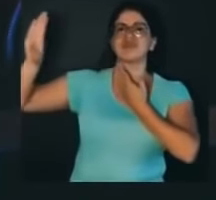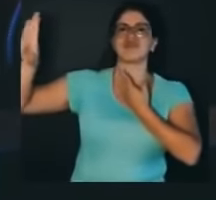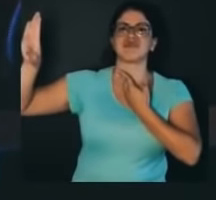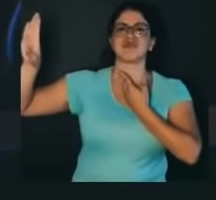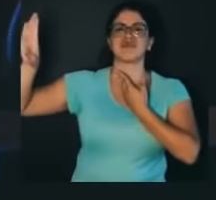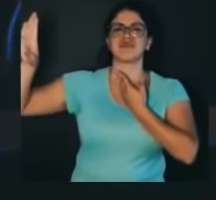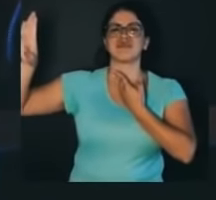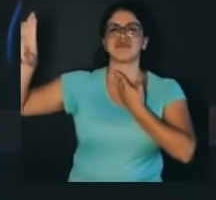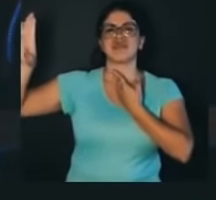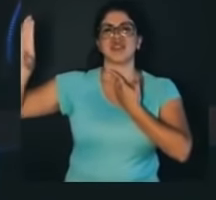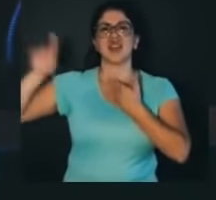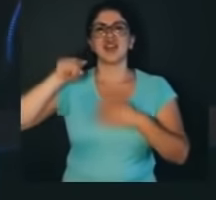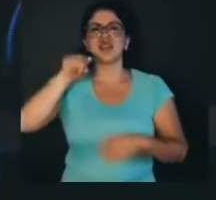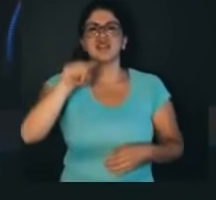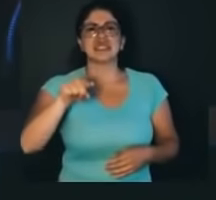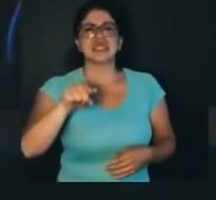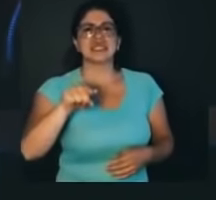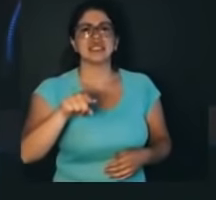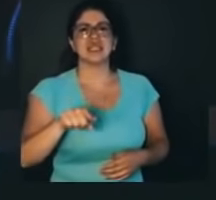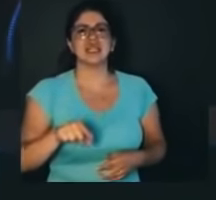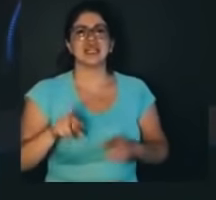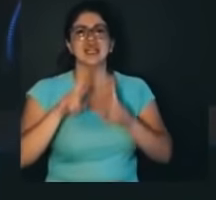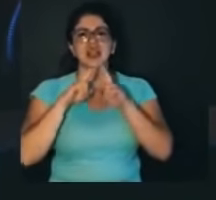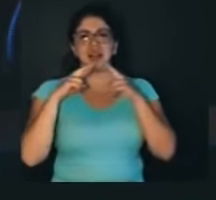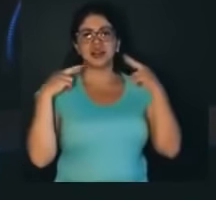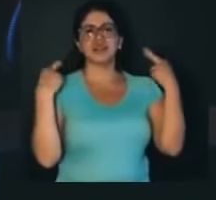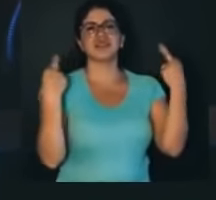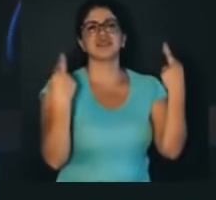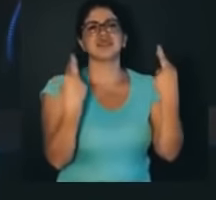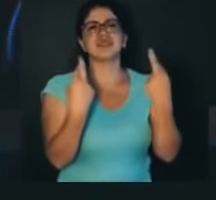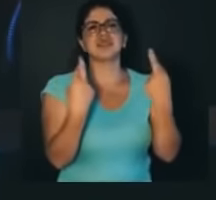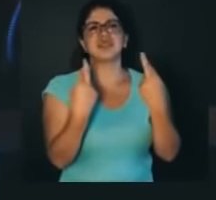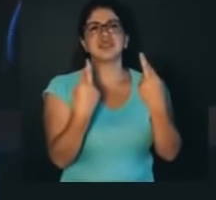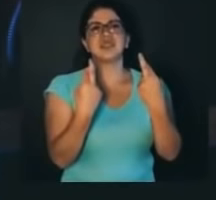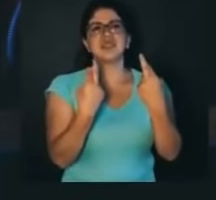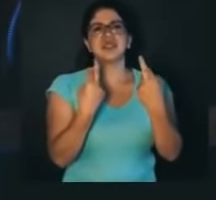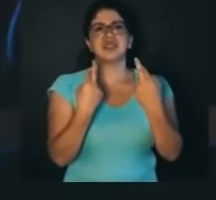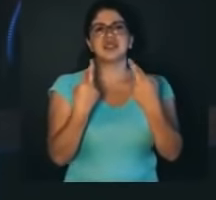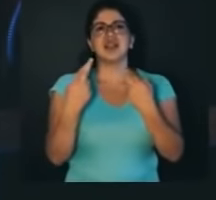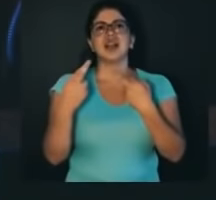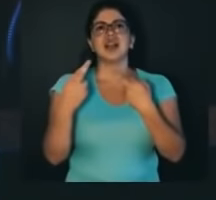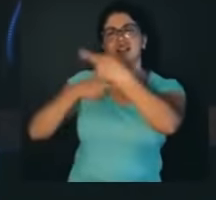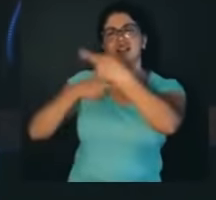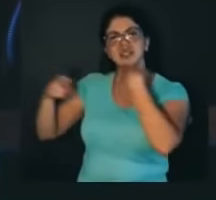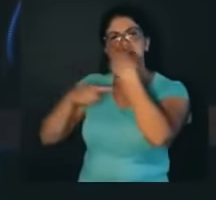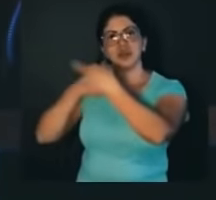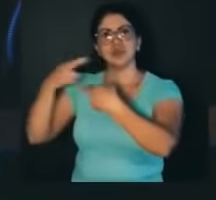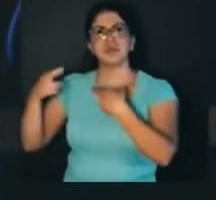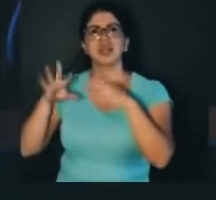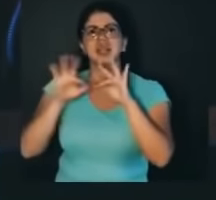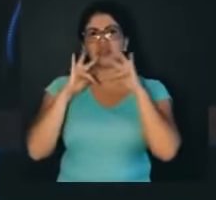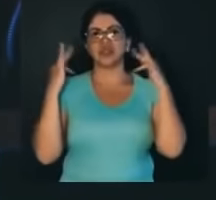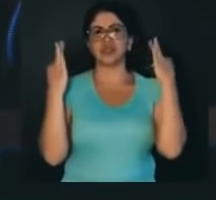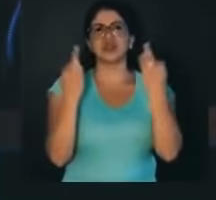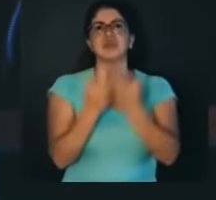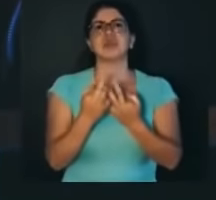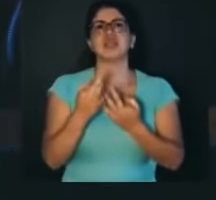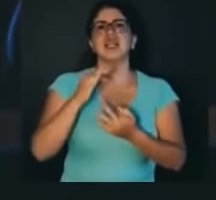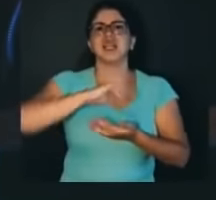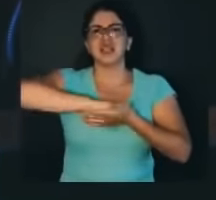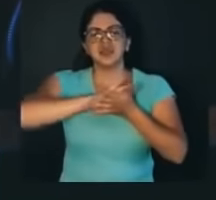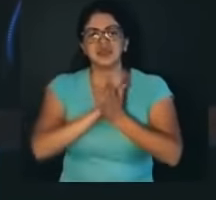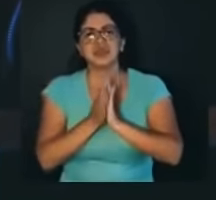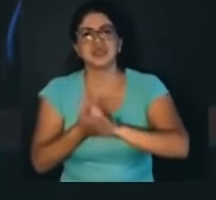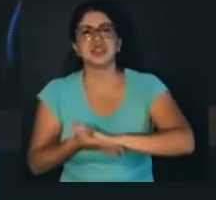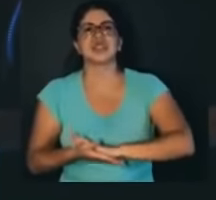teus filhos. É isso que está fazendo com que a tua empresa seja menos produtiva. Você pode se